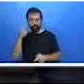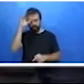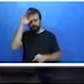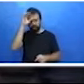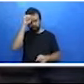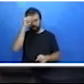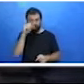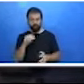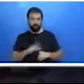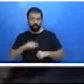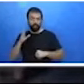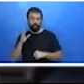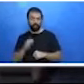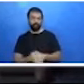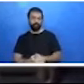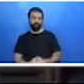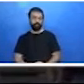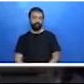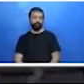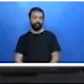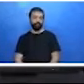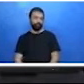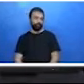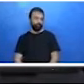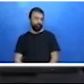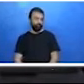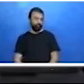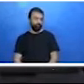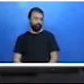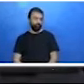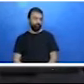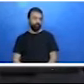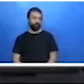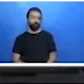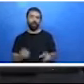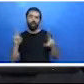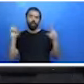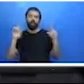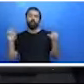aqui, tá bom? Eu quero ver como é que vocês vão responder. Vamos rimar?